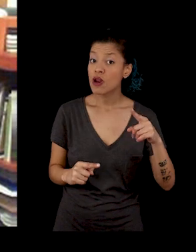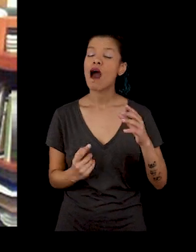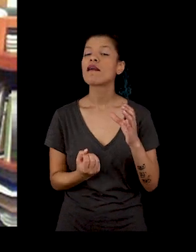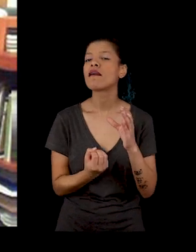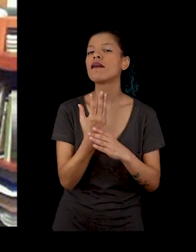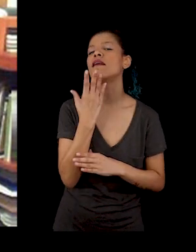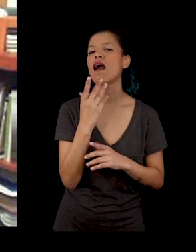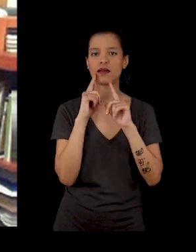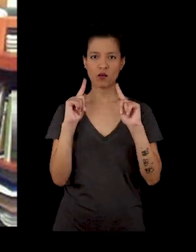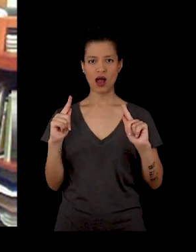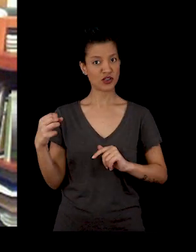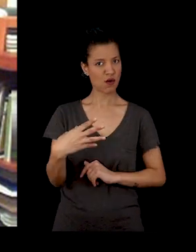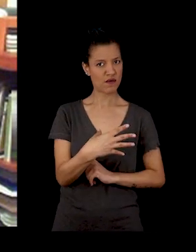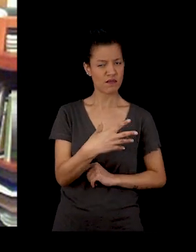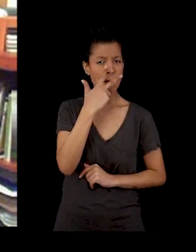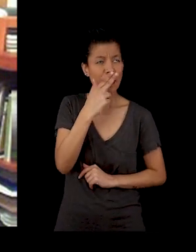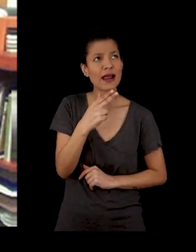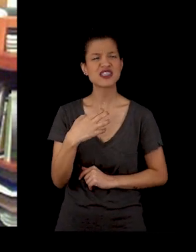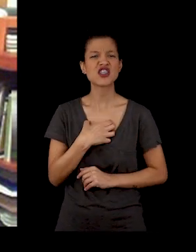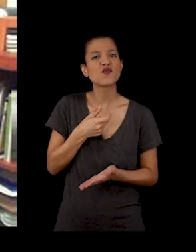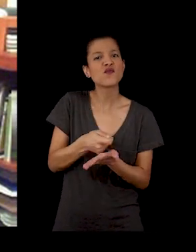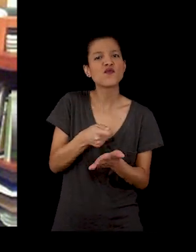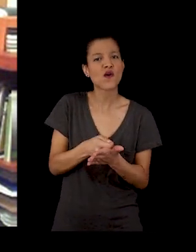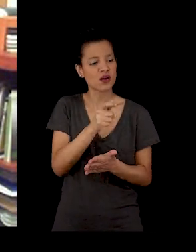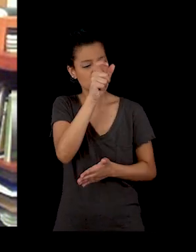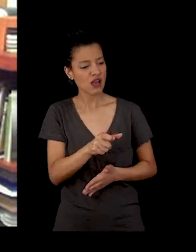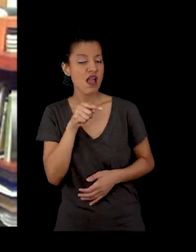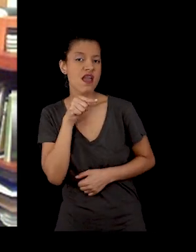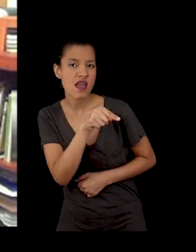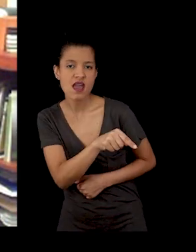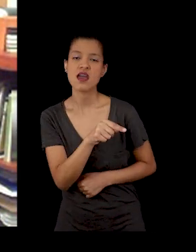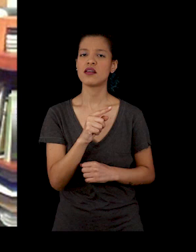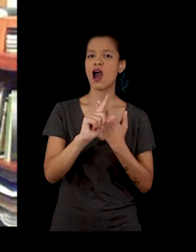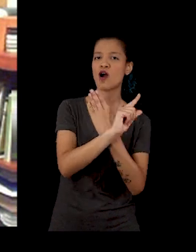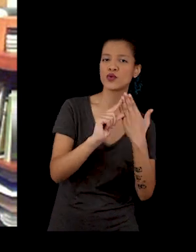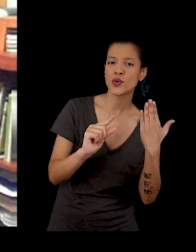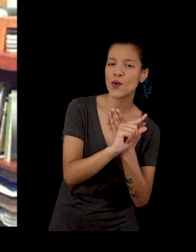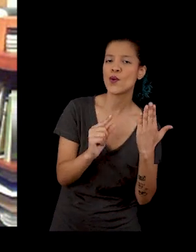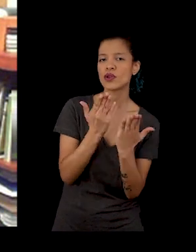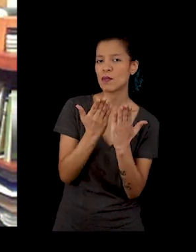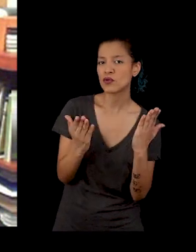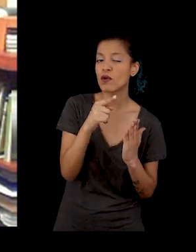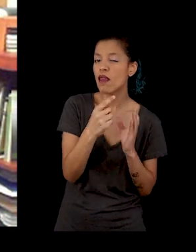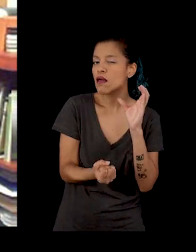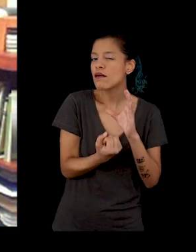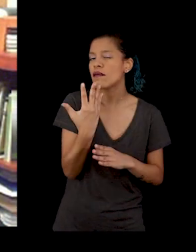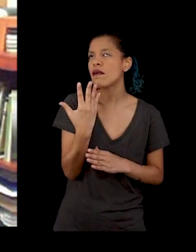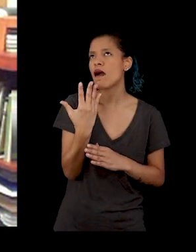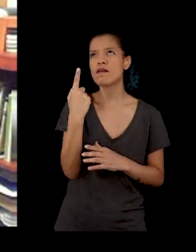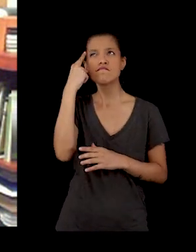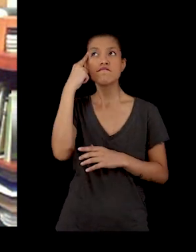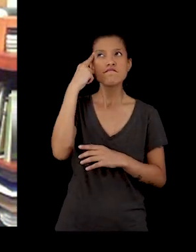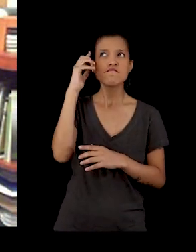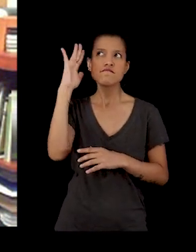ela força o autor, o dramaturgo, o escritor, a criar